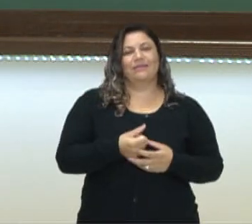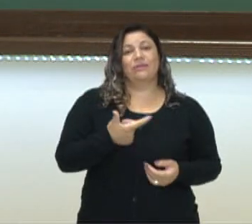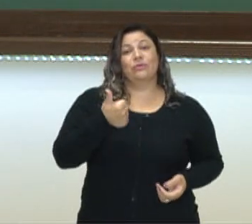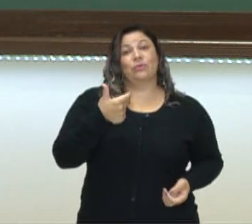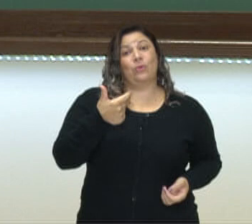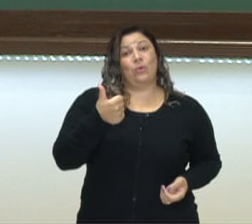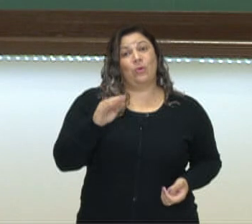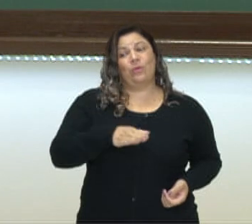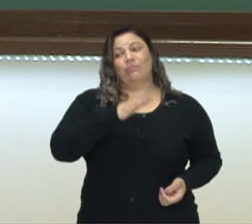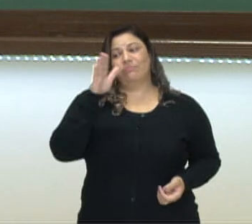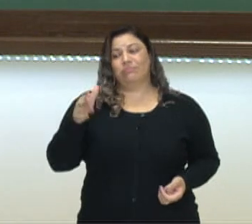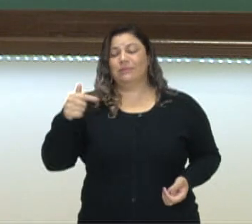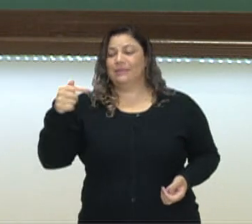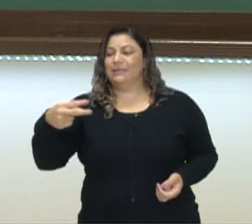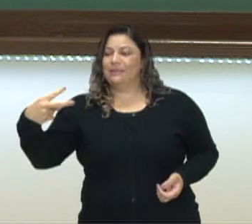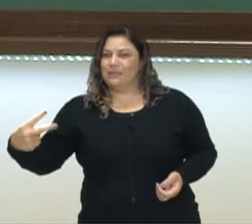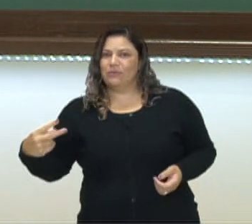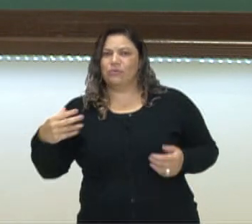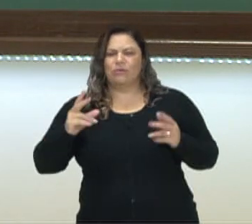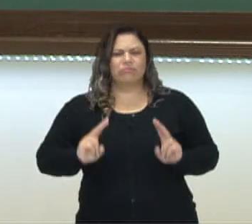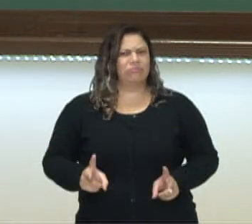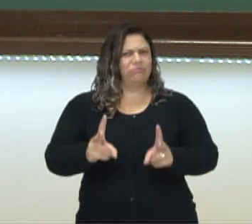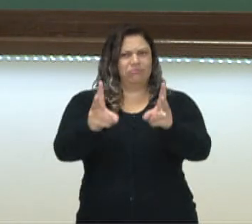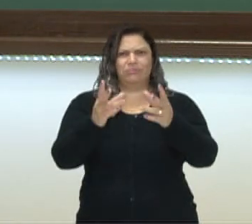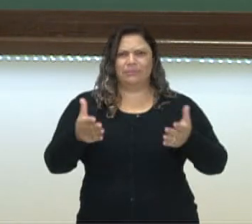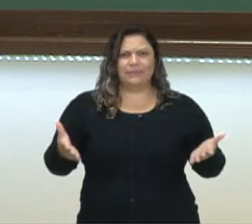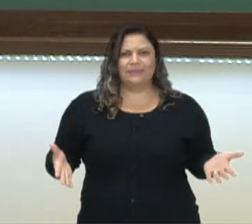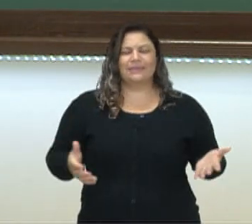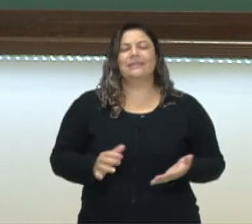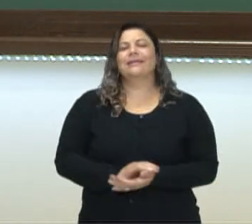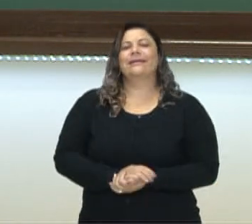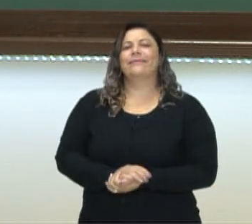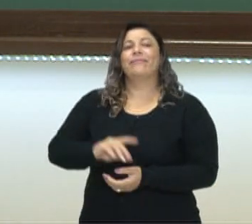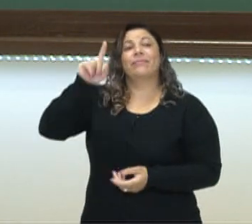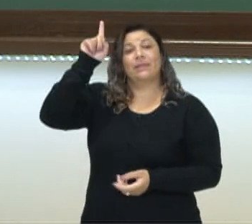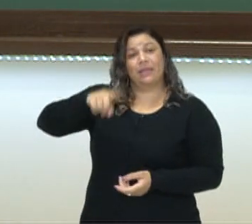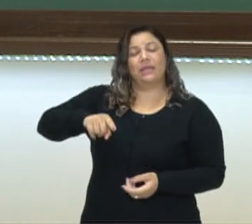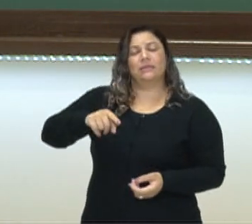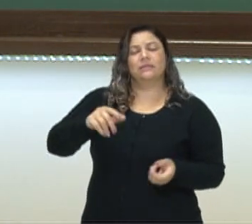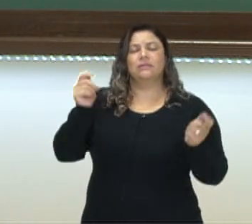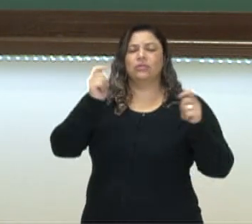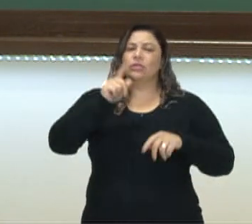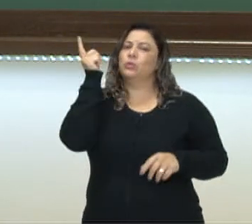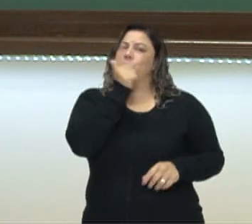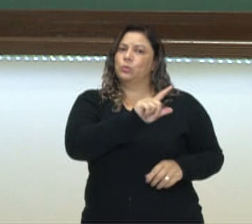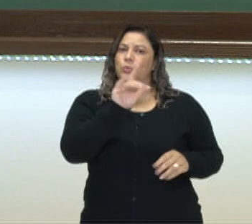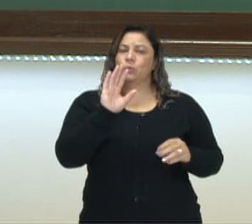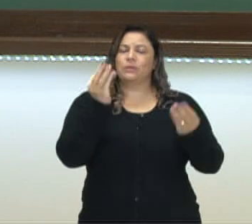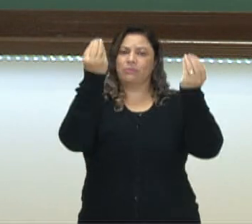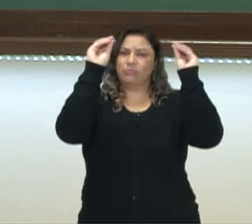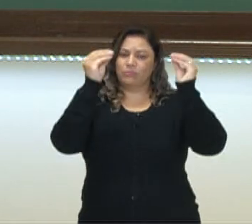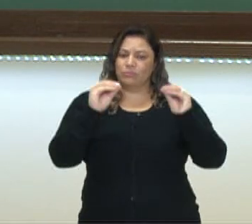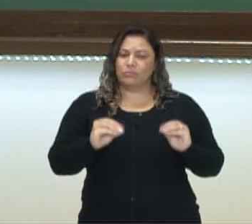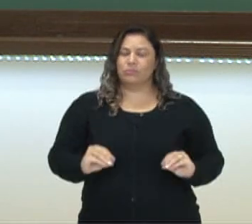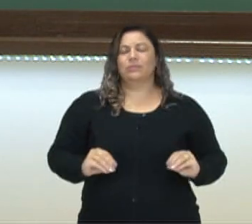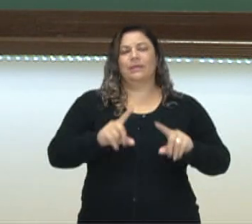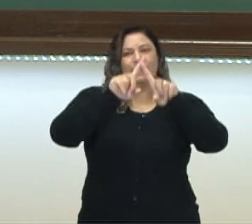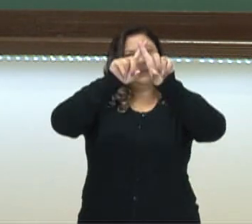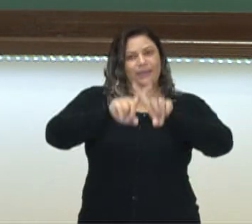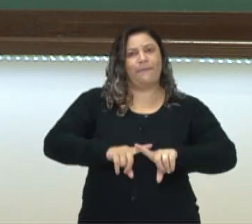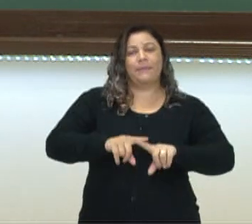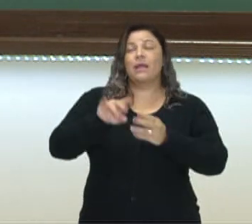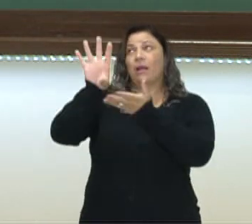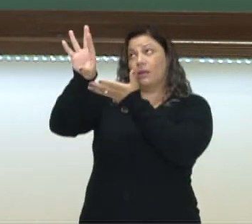o 12, que seria 72 e assim por diante. Então, assim que a gente pode preencher a tabuada. A prof vai pedir para